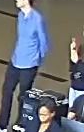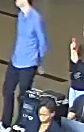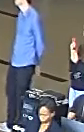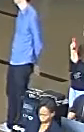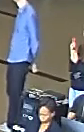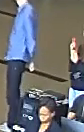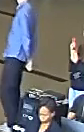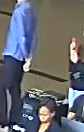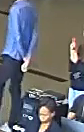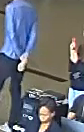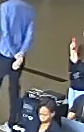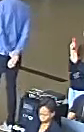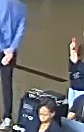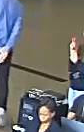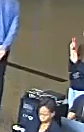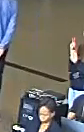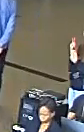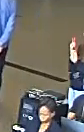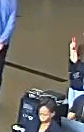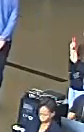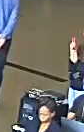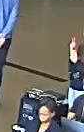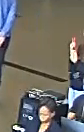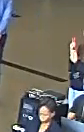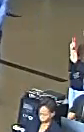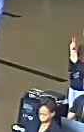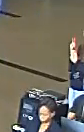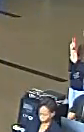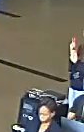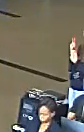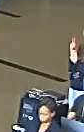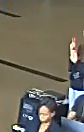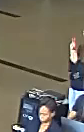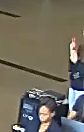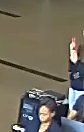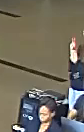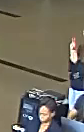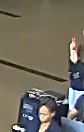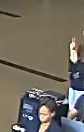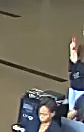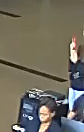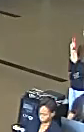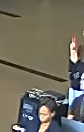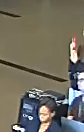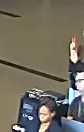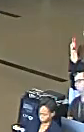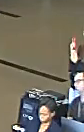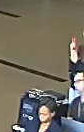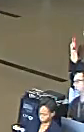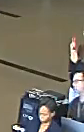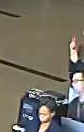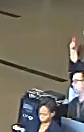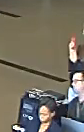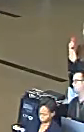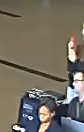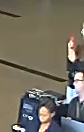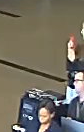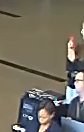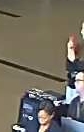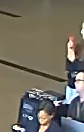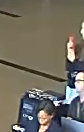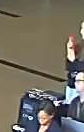devem ter acessibilidade no transporte urbano e Metropolitano então gente e aí conversando